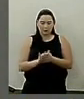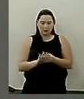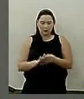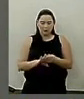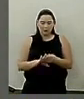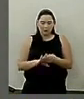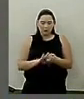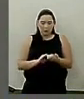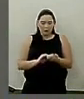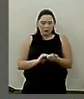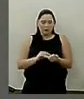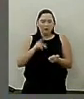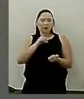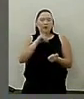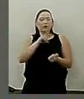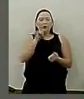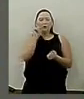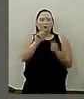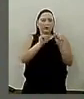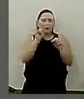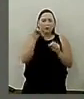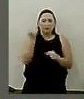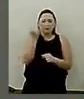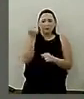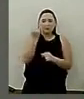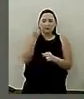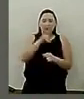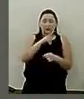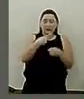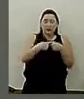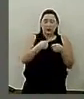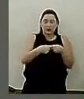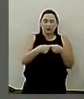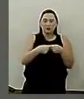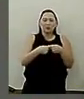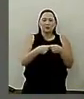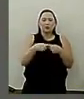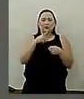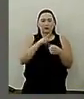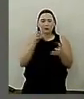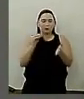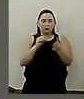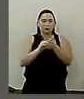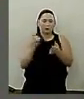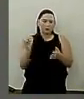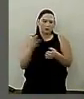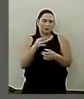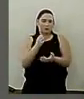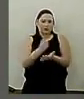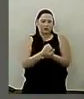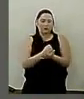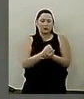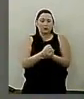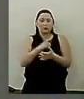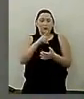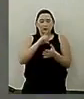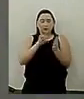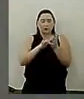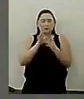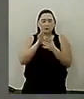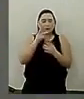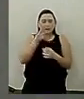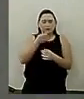E às suas margens ficam algumas das cidades mais importantes mencionadas do Novo Testamento, onde o Senhor